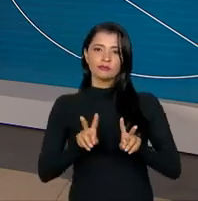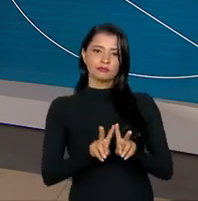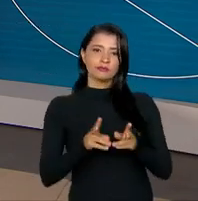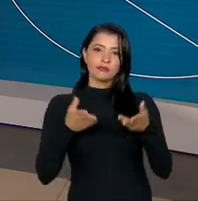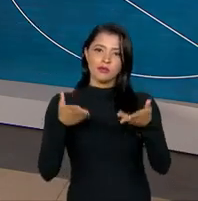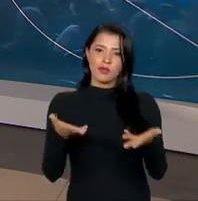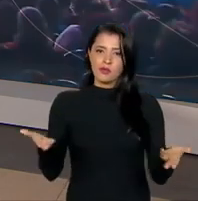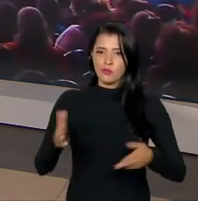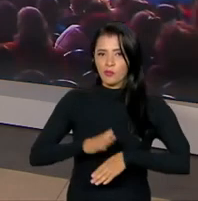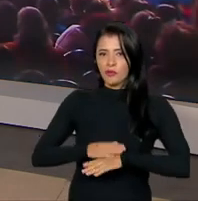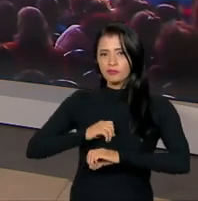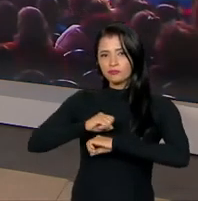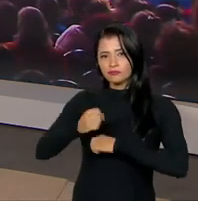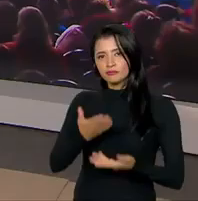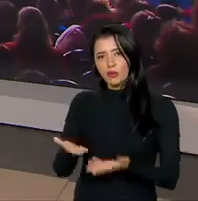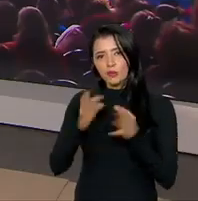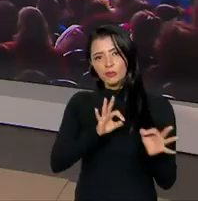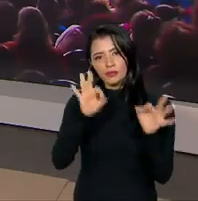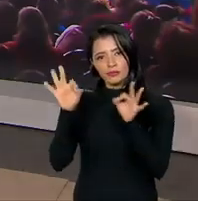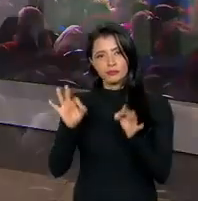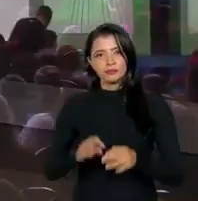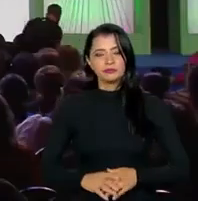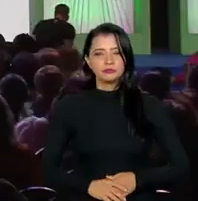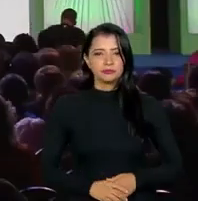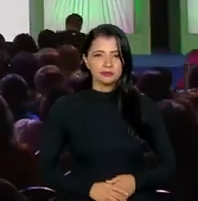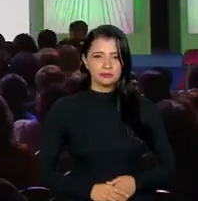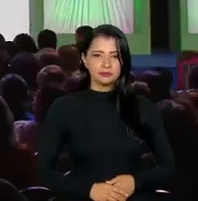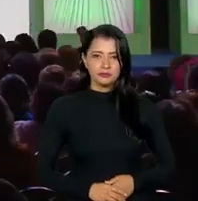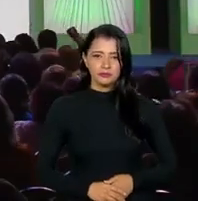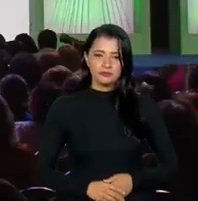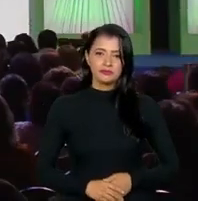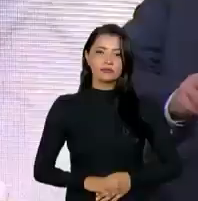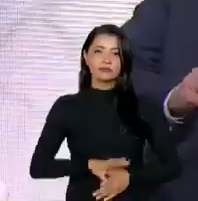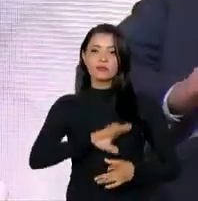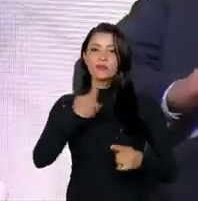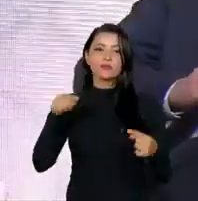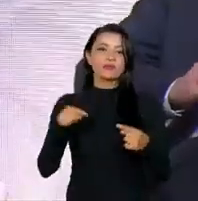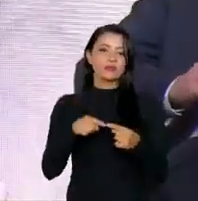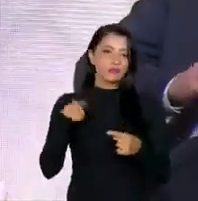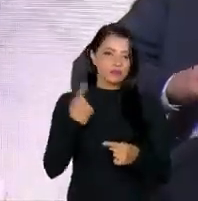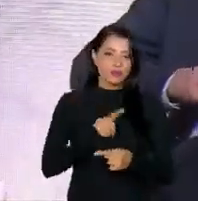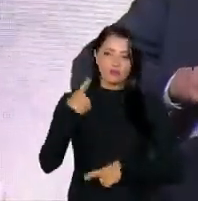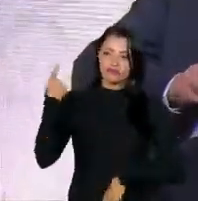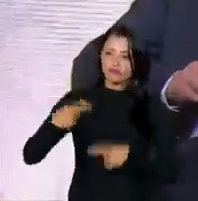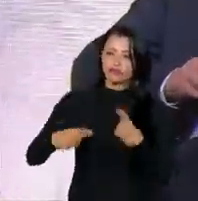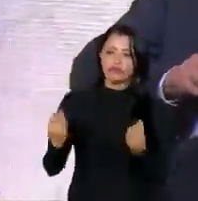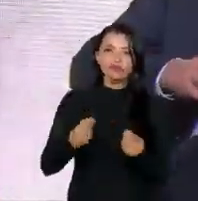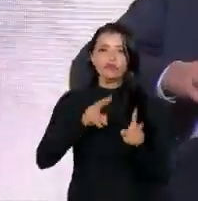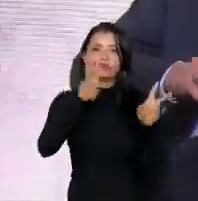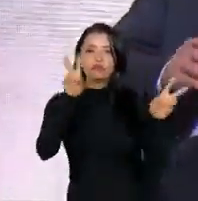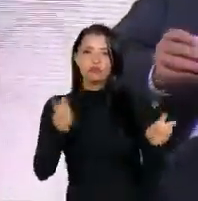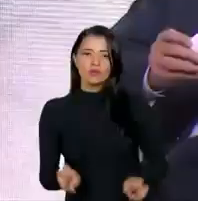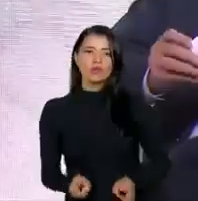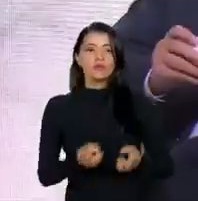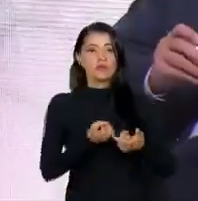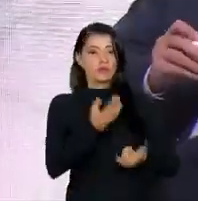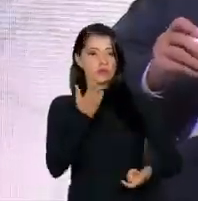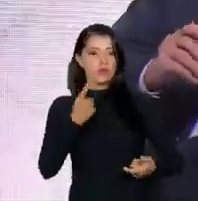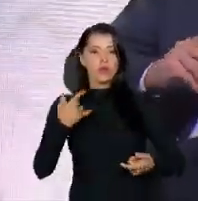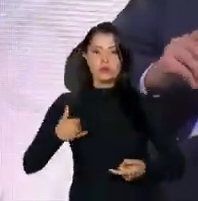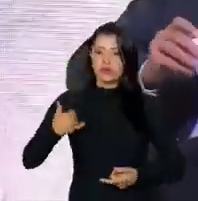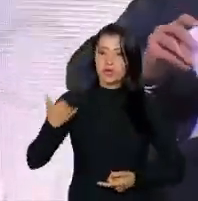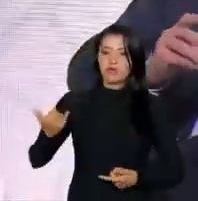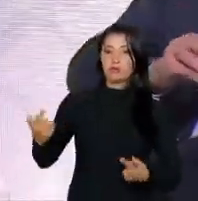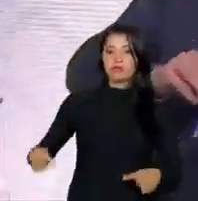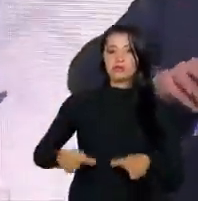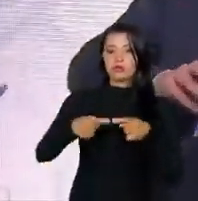neste momento dos debates. Acompanhe com a gente. O objetivo de discutir aqui a alfabetização na idade certa das